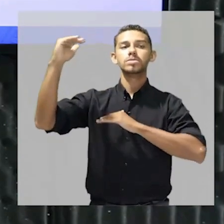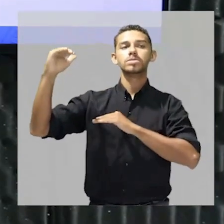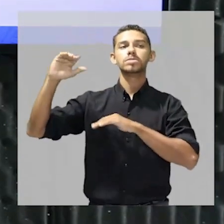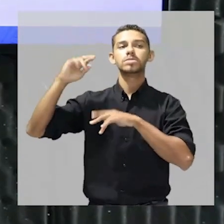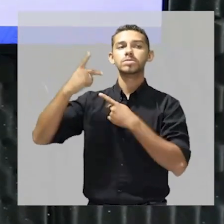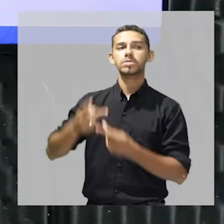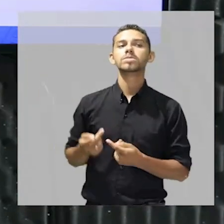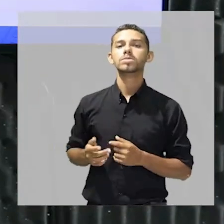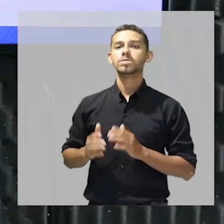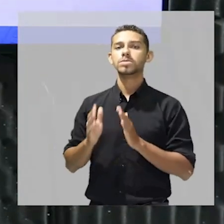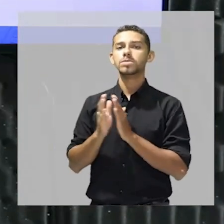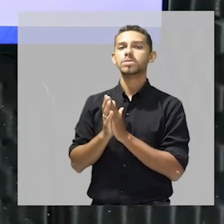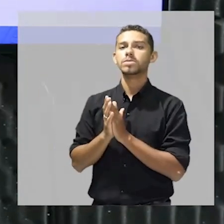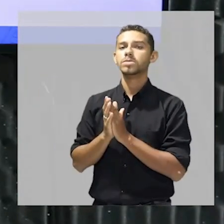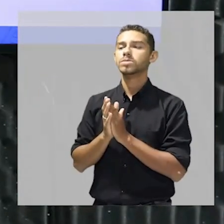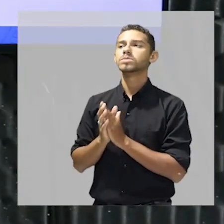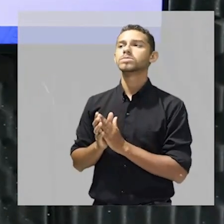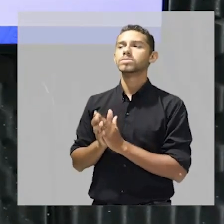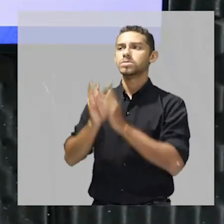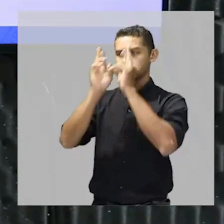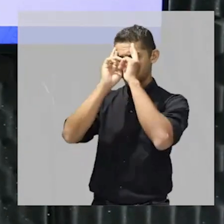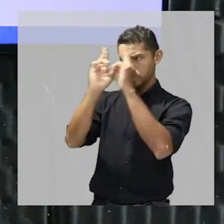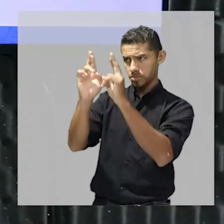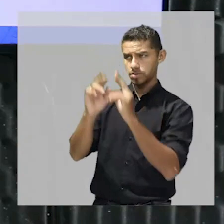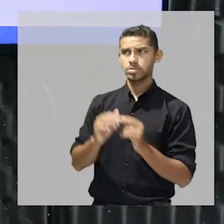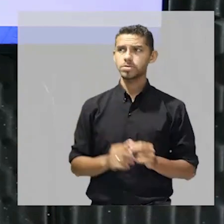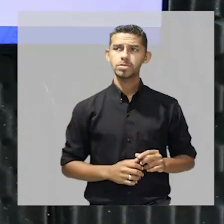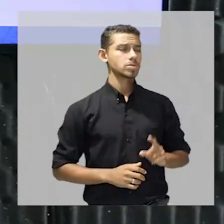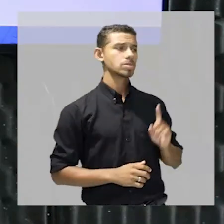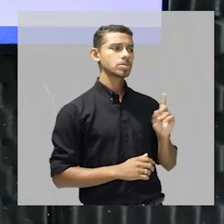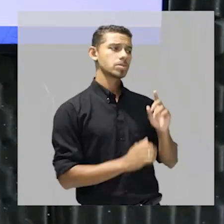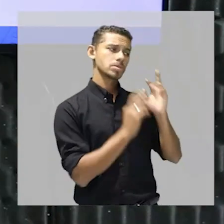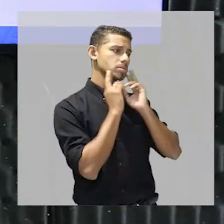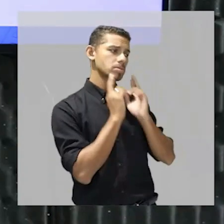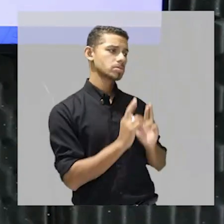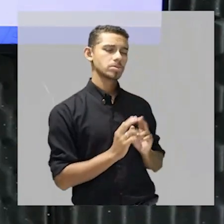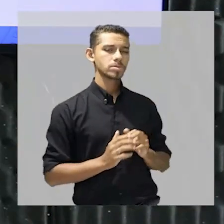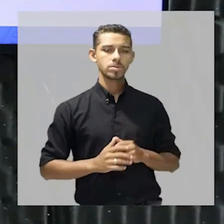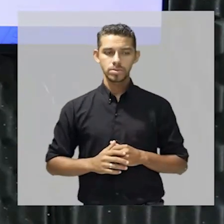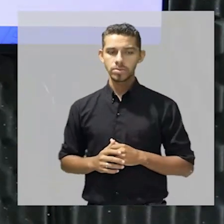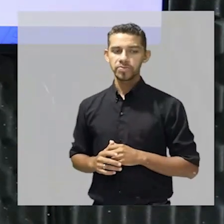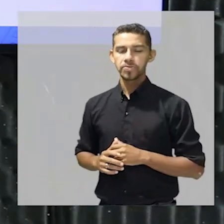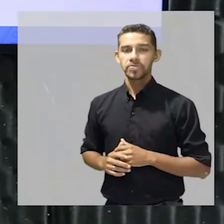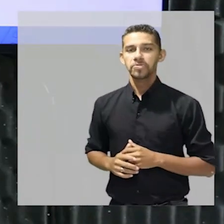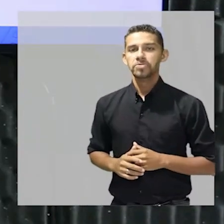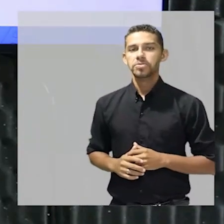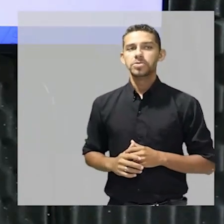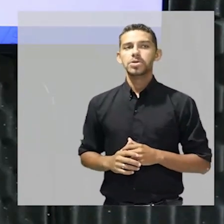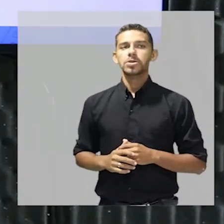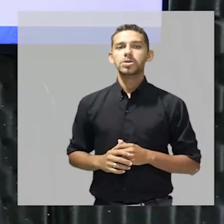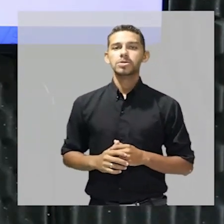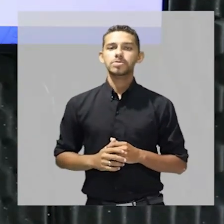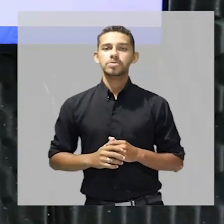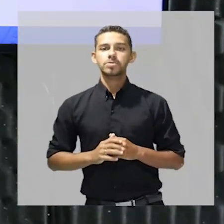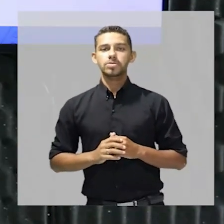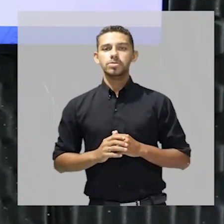servo sim senhor não senhor Então olha só então eu tenho aqui